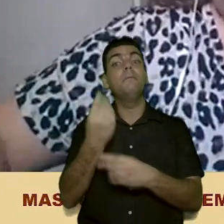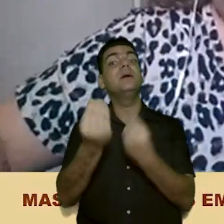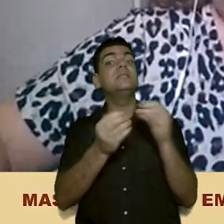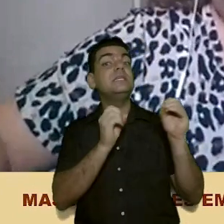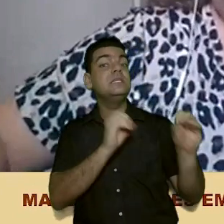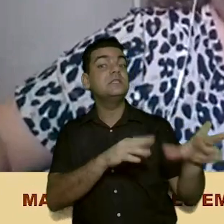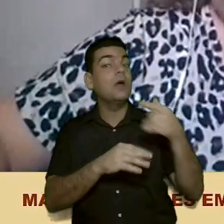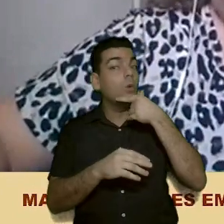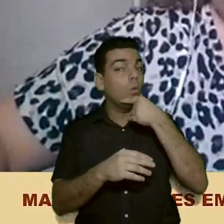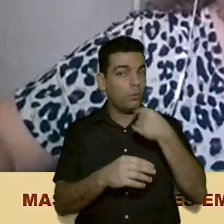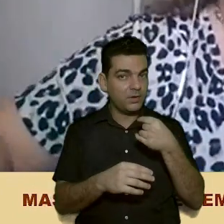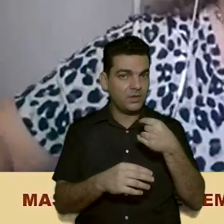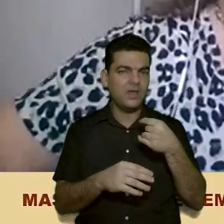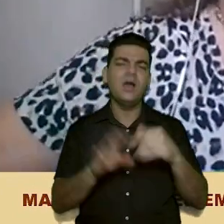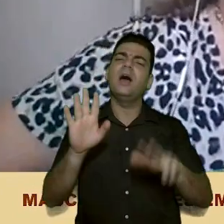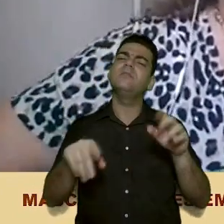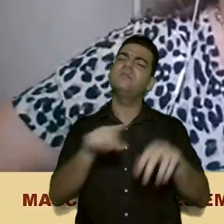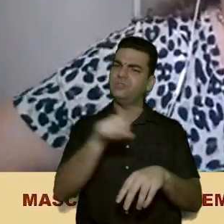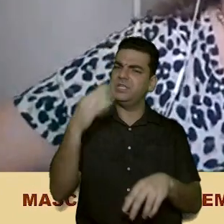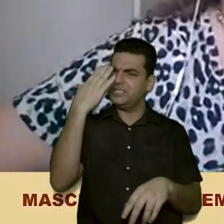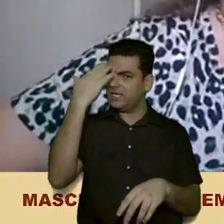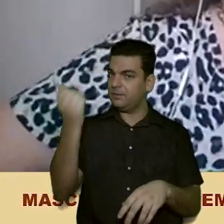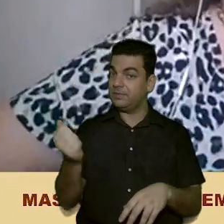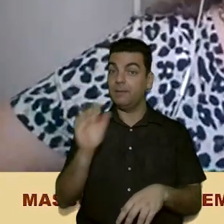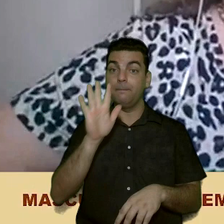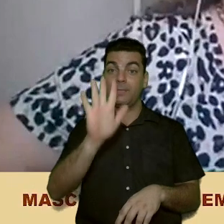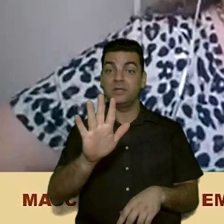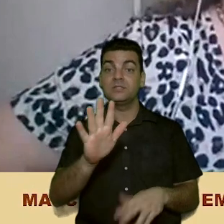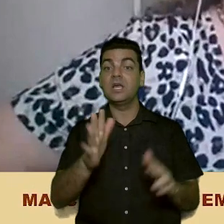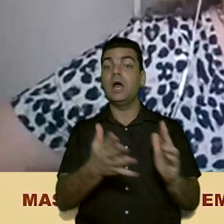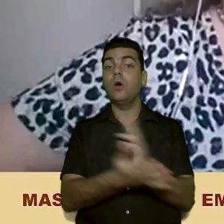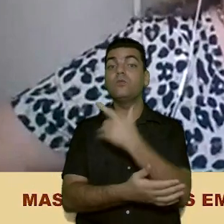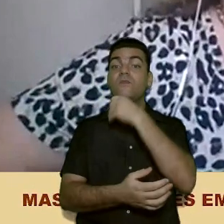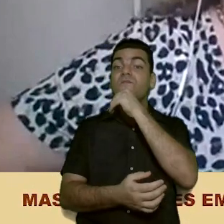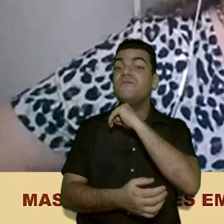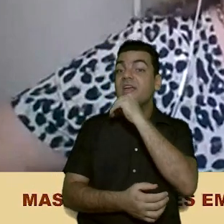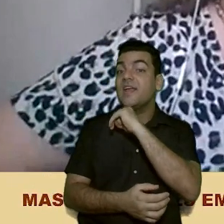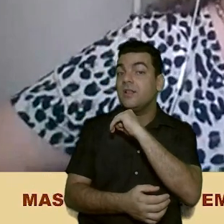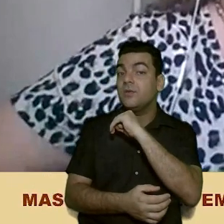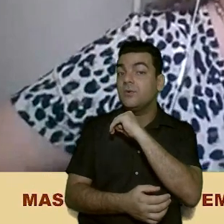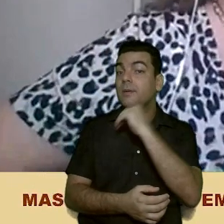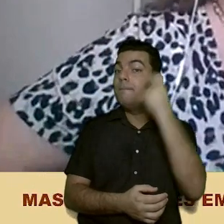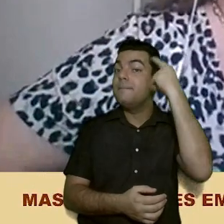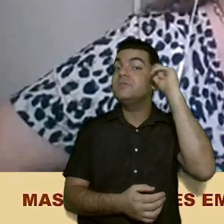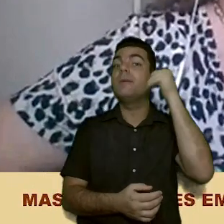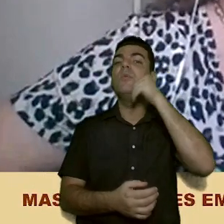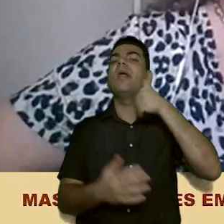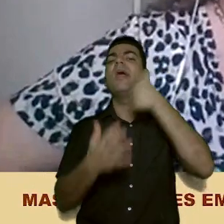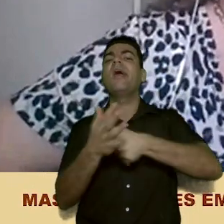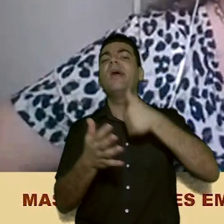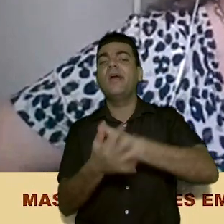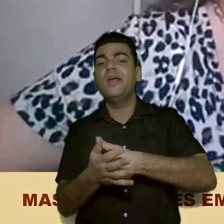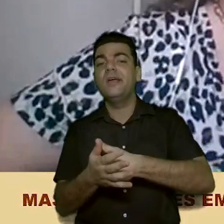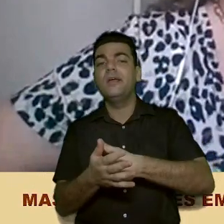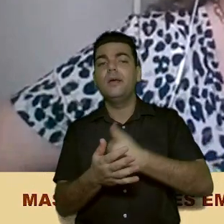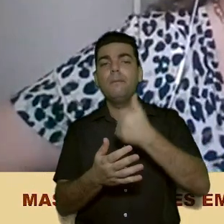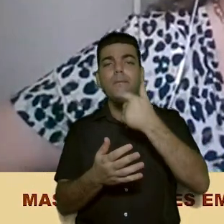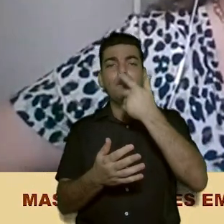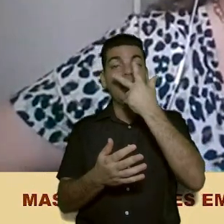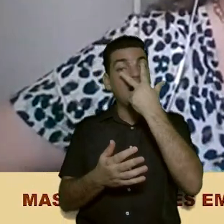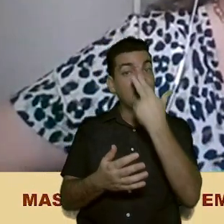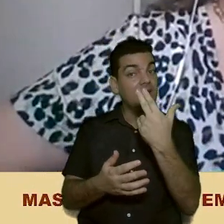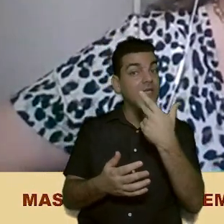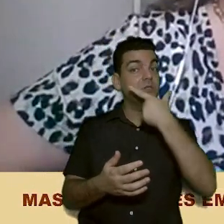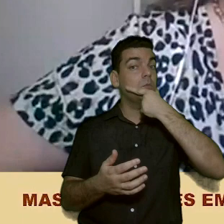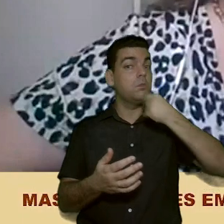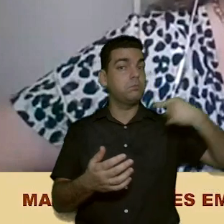como educar uma criança feminista, para os homens, né, talvez quem esteja aqui já tenha essa reflexão, mas eu vejo muitos homens da velha guarda, principalmente,